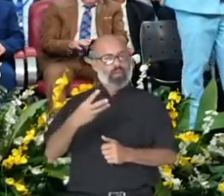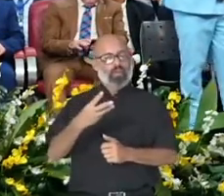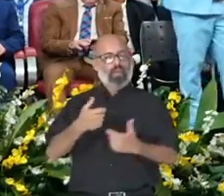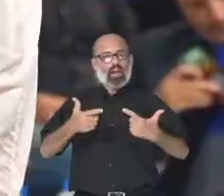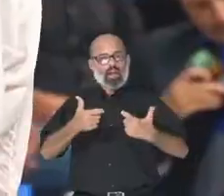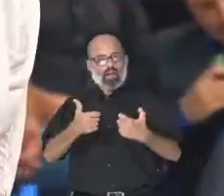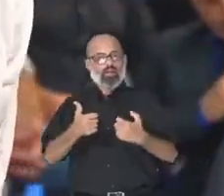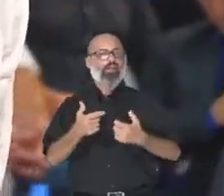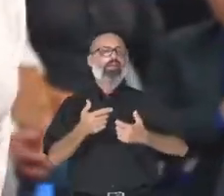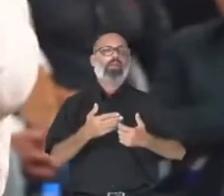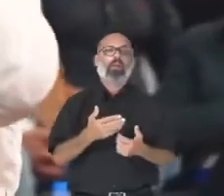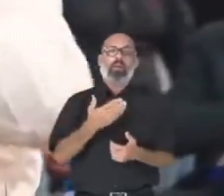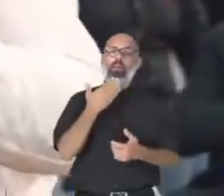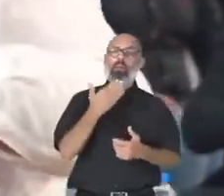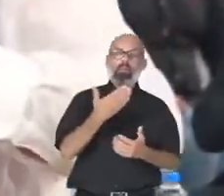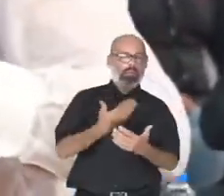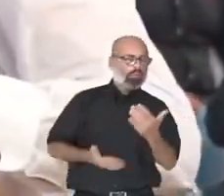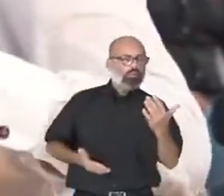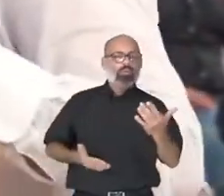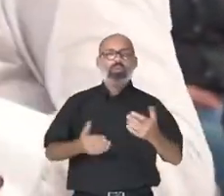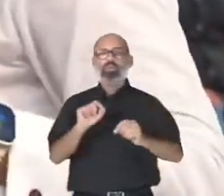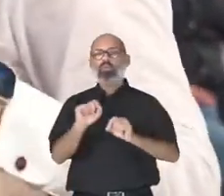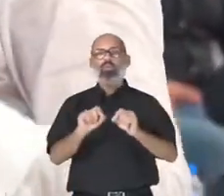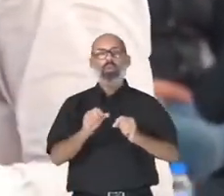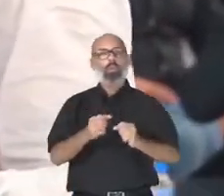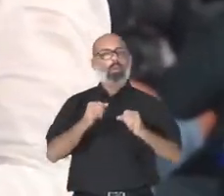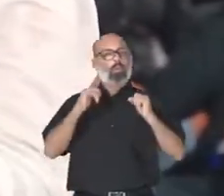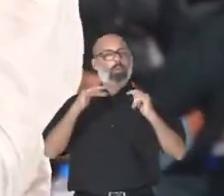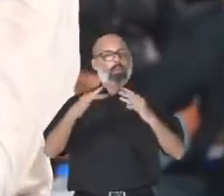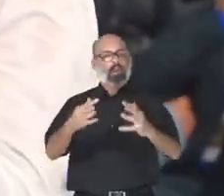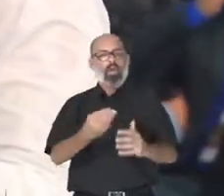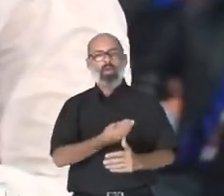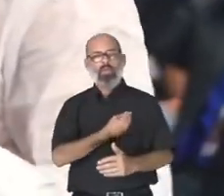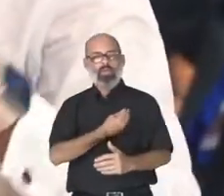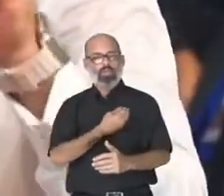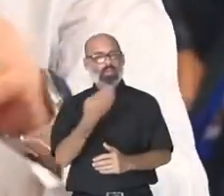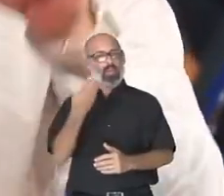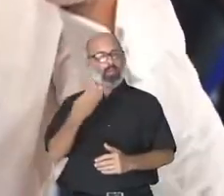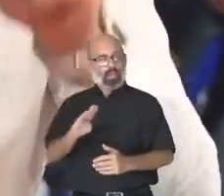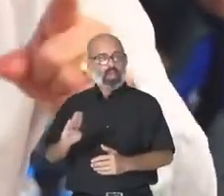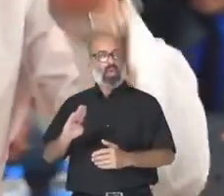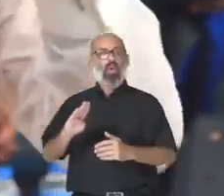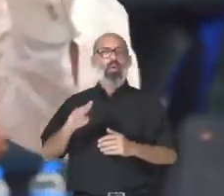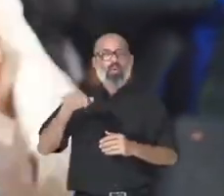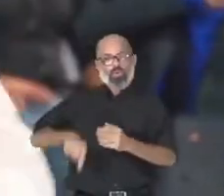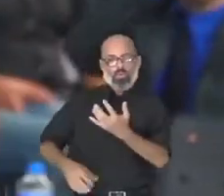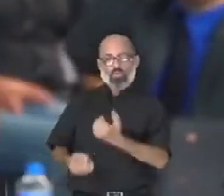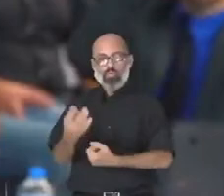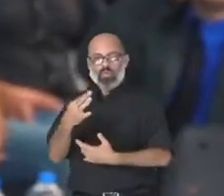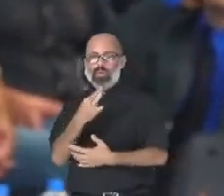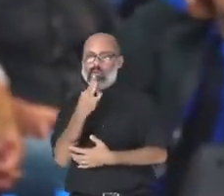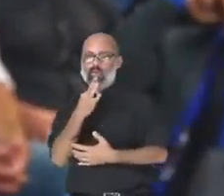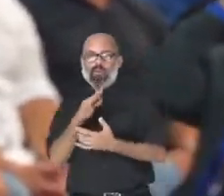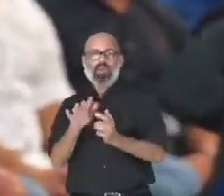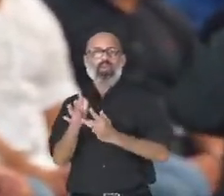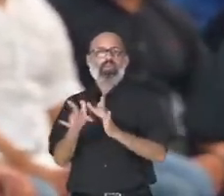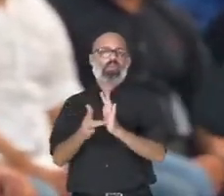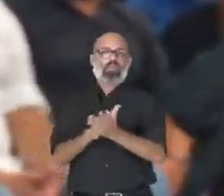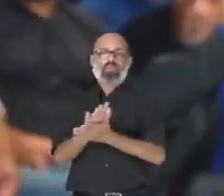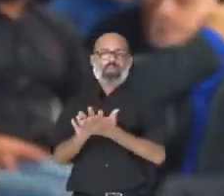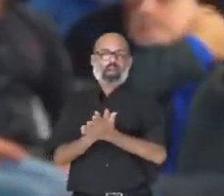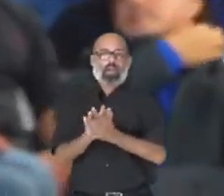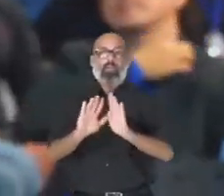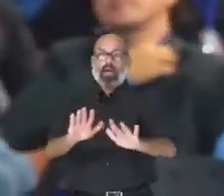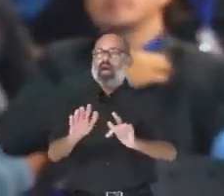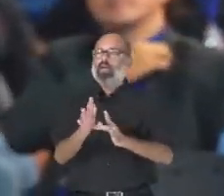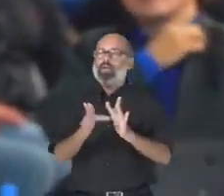nesse mundo promíscuo, perdido e ateu, milhões de vidas, bilhões de vidas irão ao inferno sem conhecer Jesus. Jesus não vai